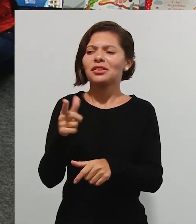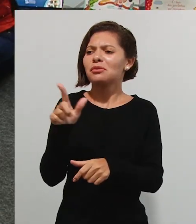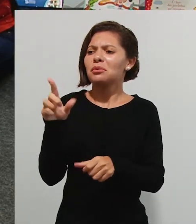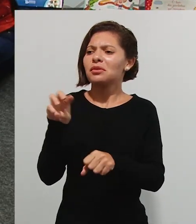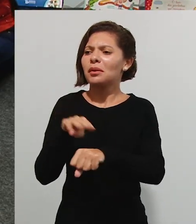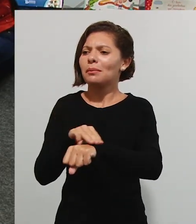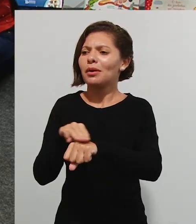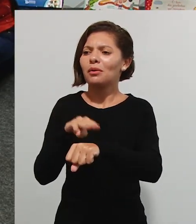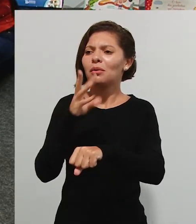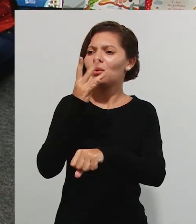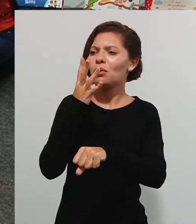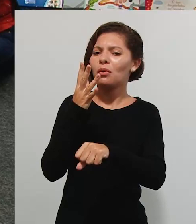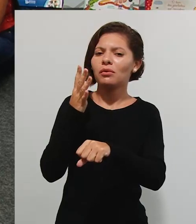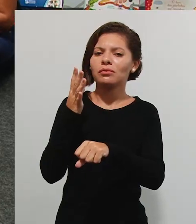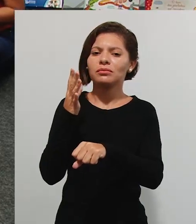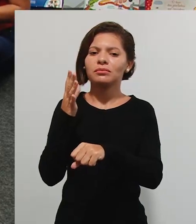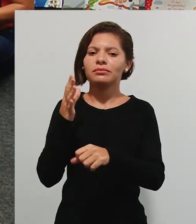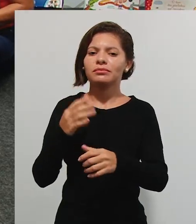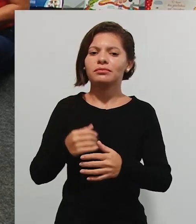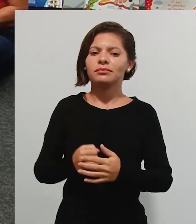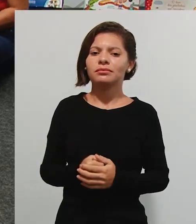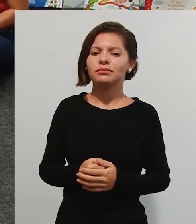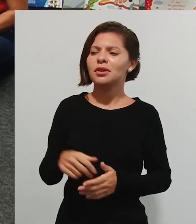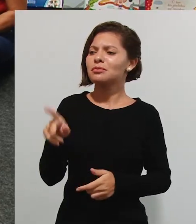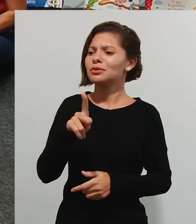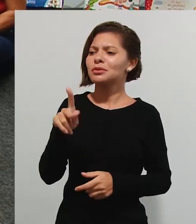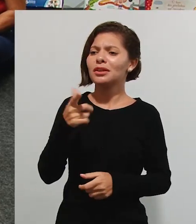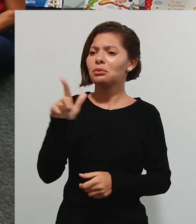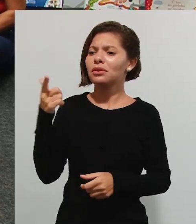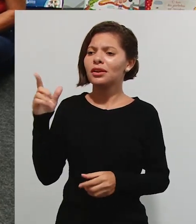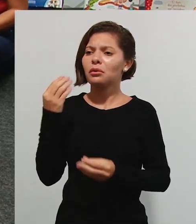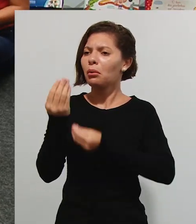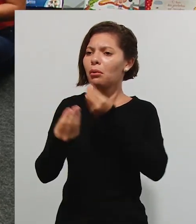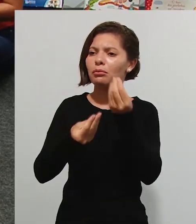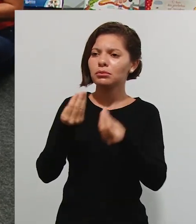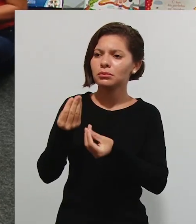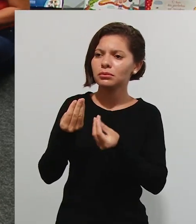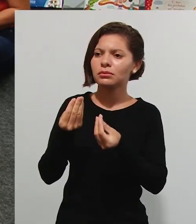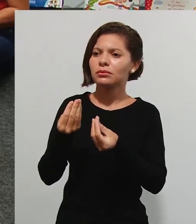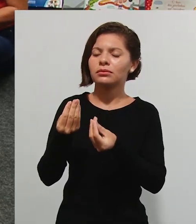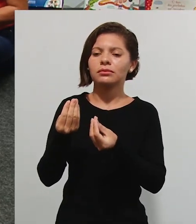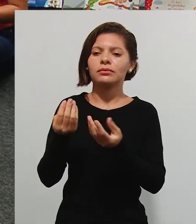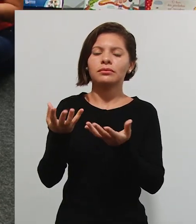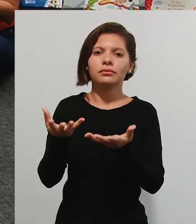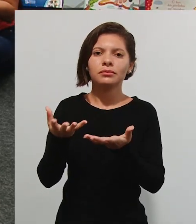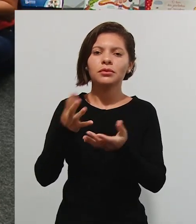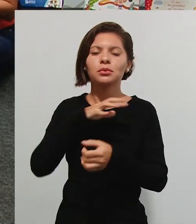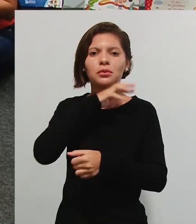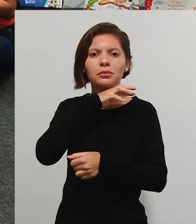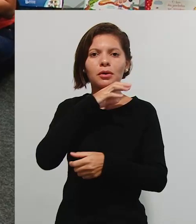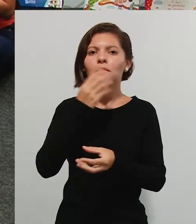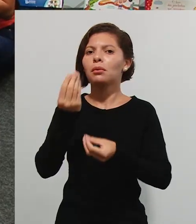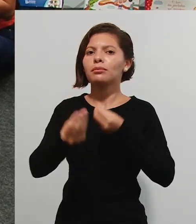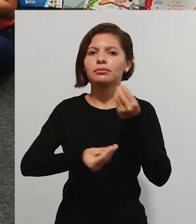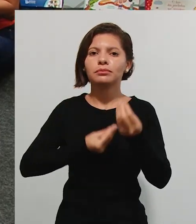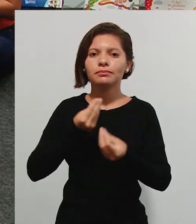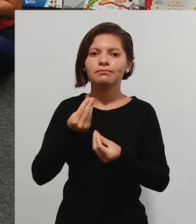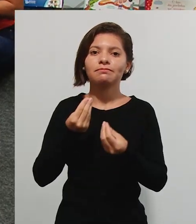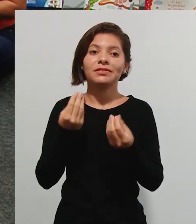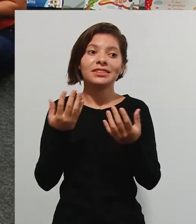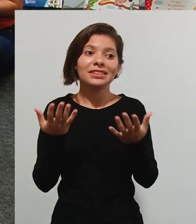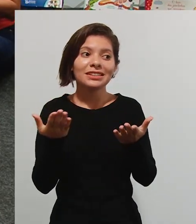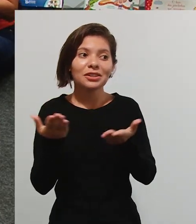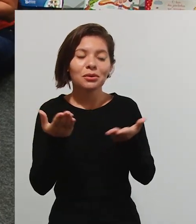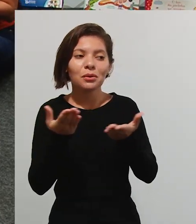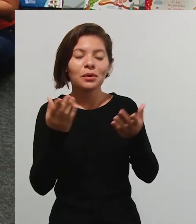E aí? Aí a criança fala assim, professora, não tem marrom. Como é que eu vou fazer o lobo mal? Exatamente. Aí entra a questão de trabalhar a criatividade da